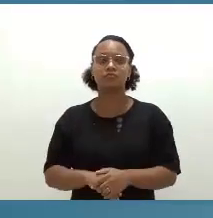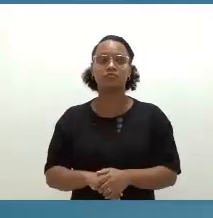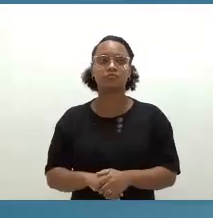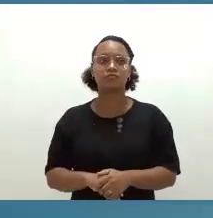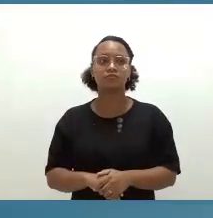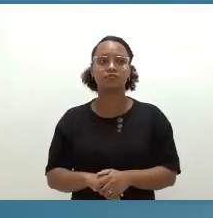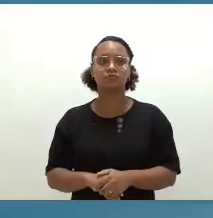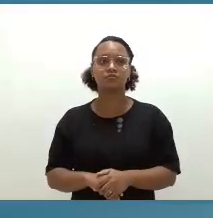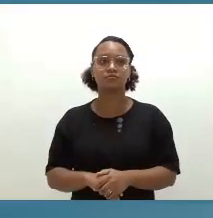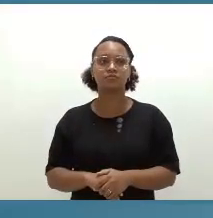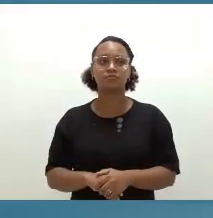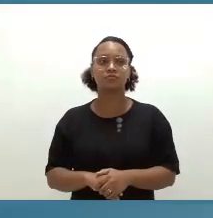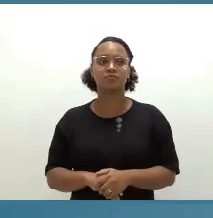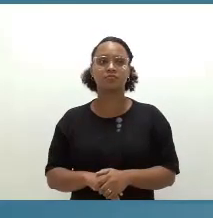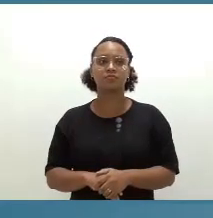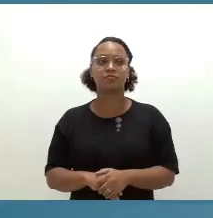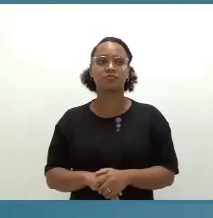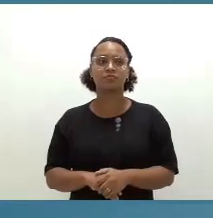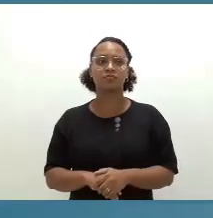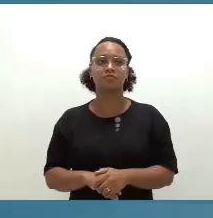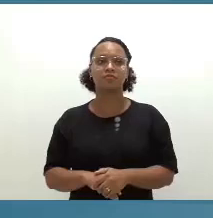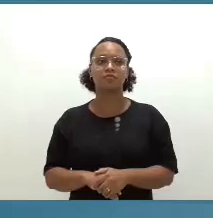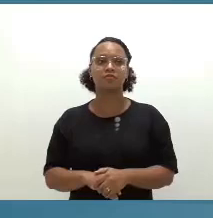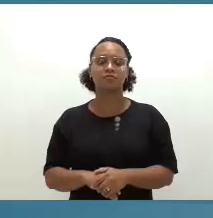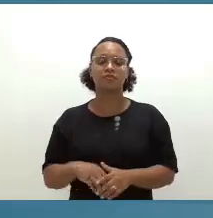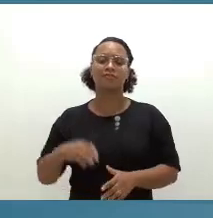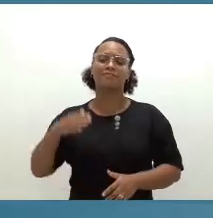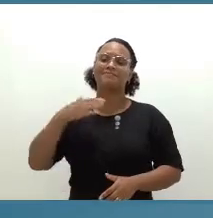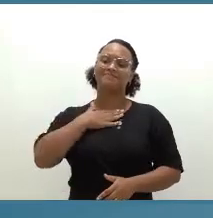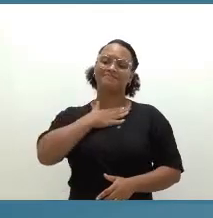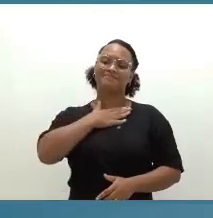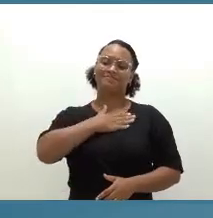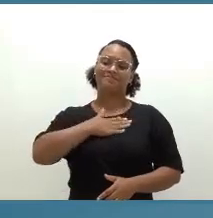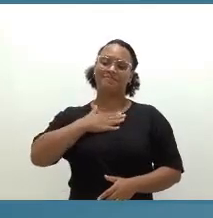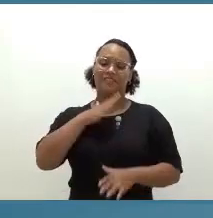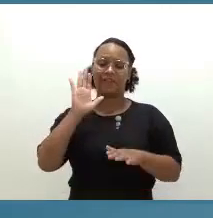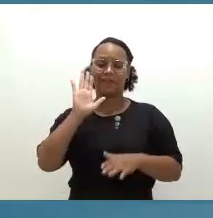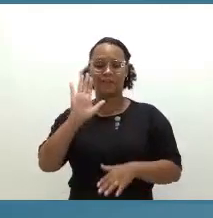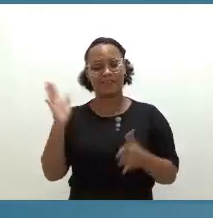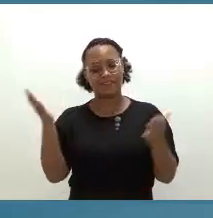Excelência, seria uma honra presidir este tribunal, mas no momento não tenho interesse.